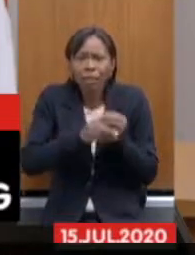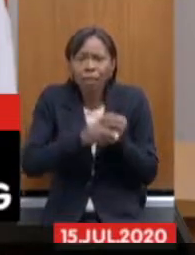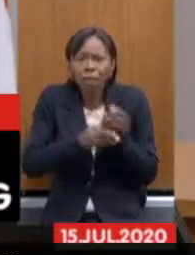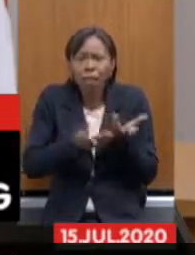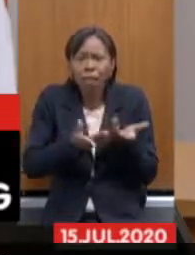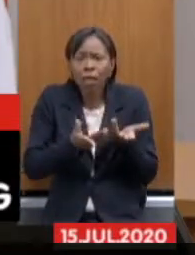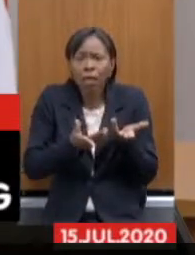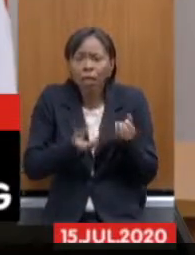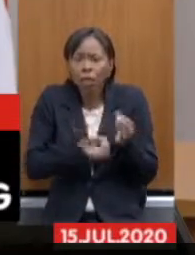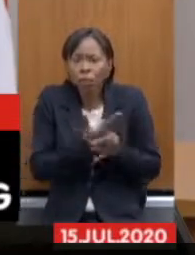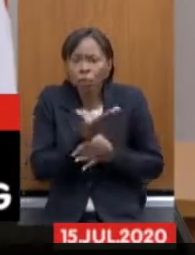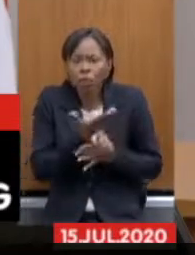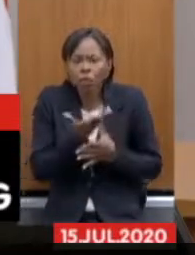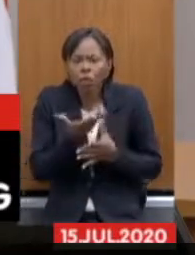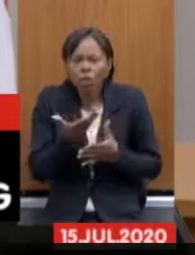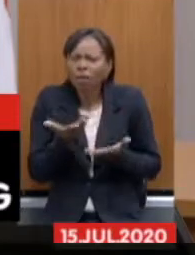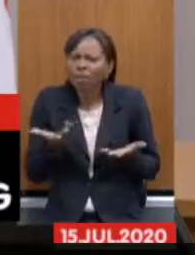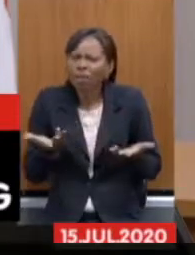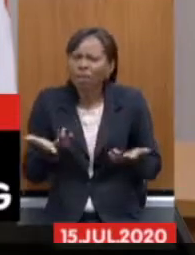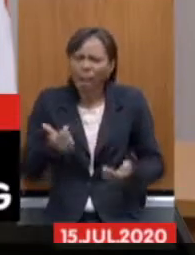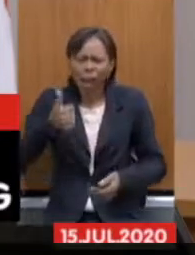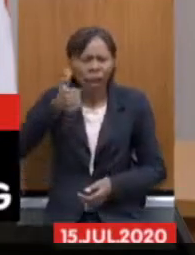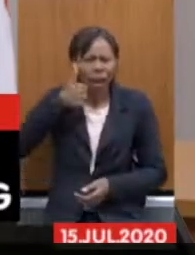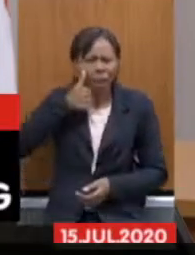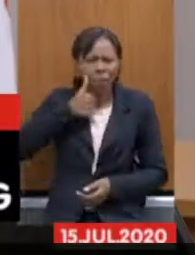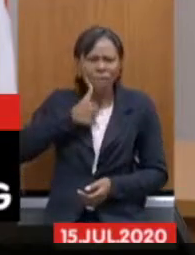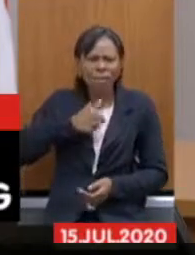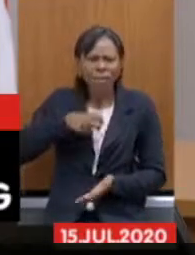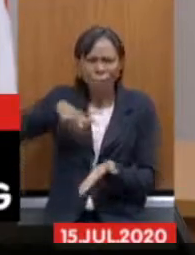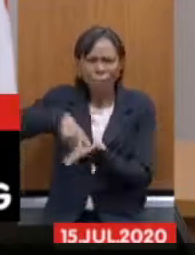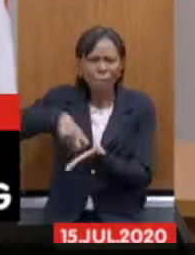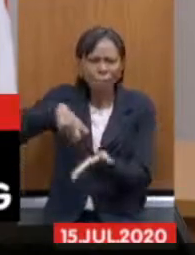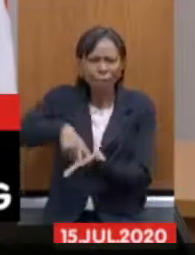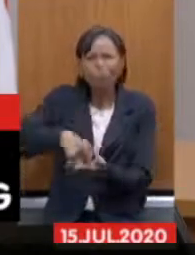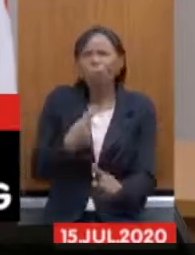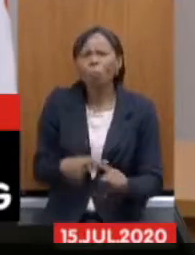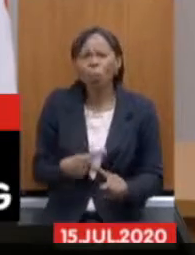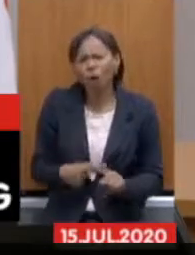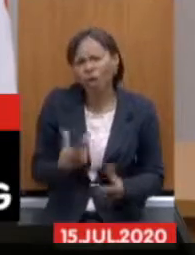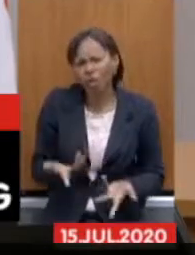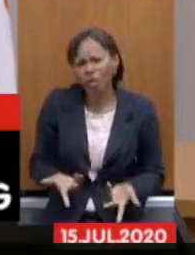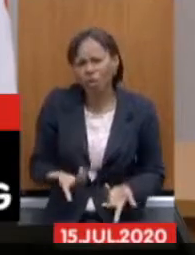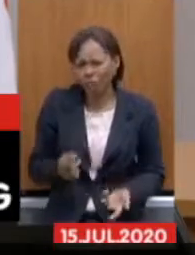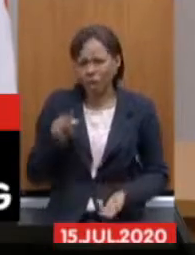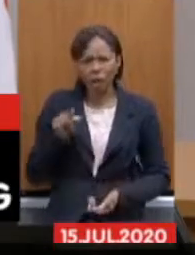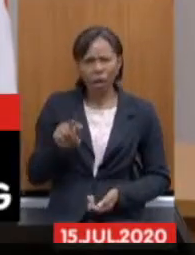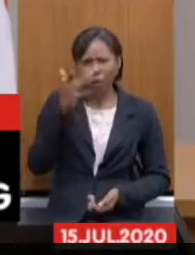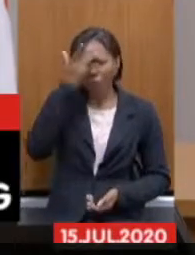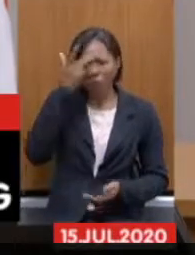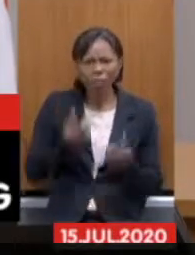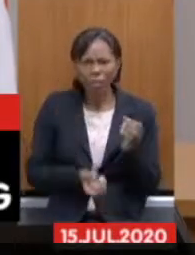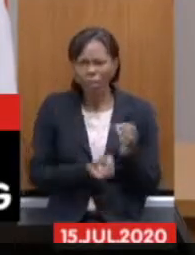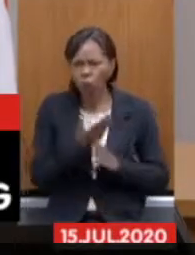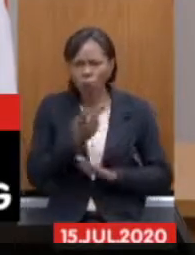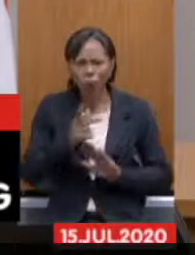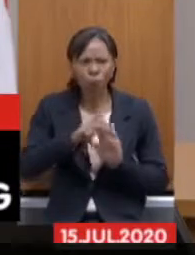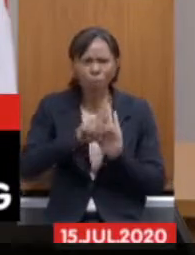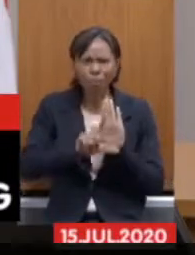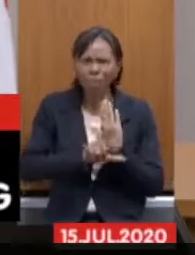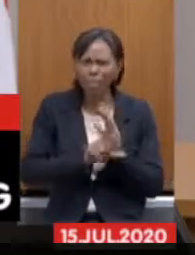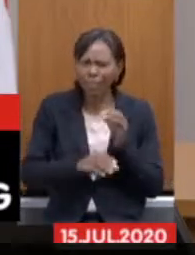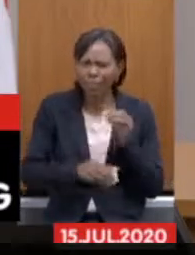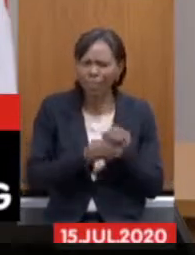penalizar as mulheres hum será que tem fez era órfã não tinha mãe não tinha